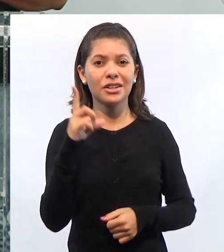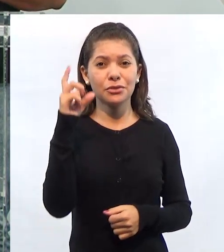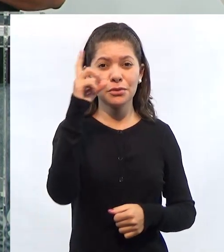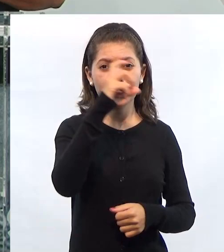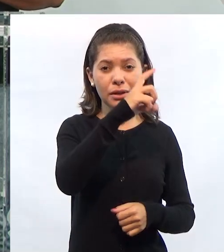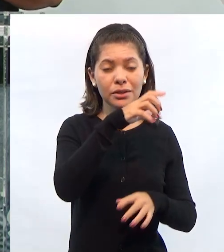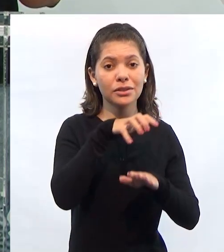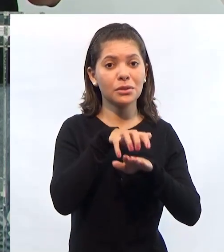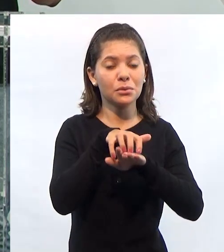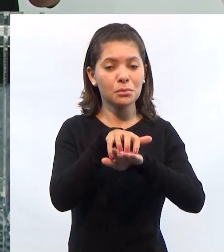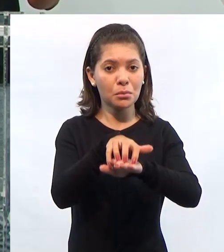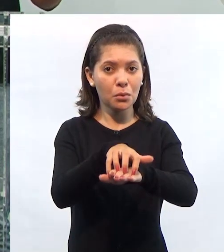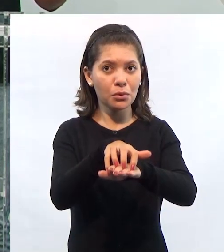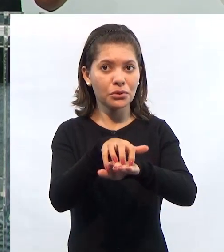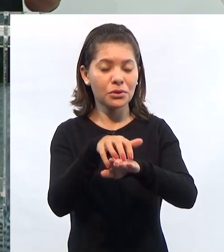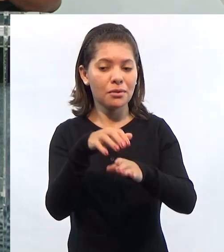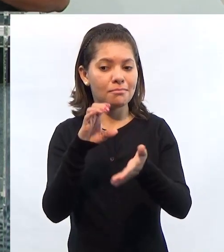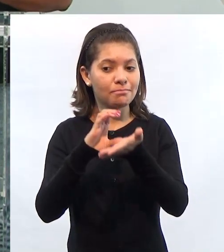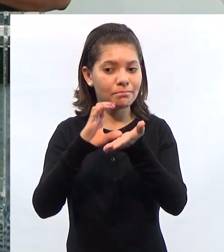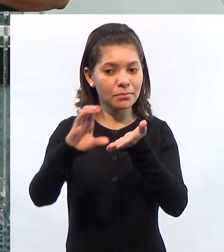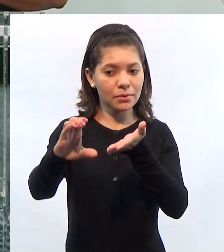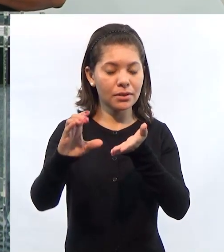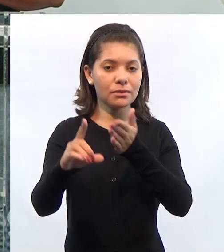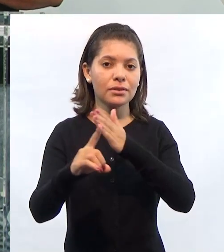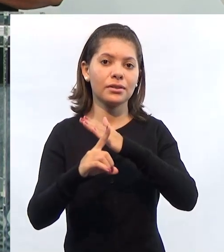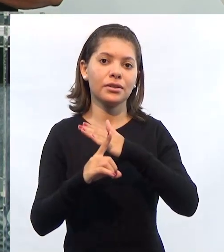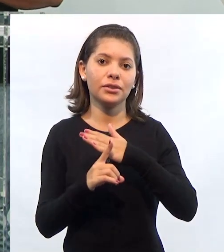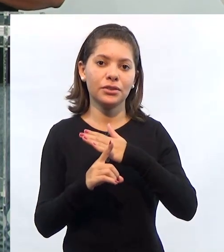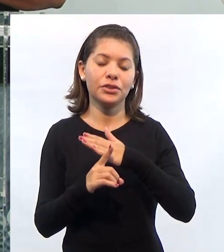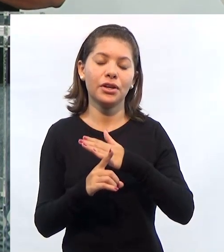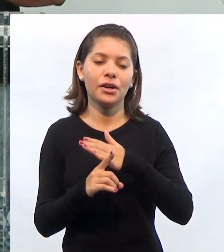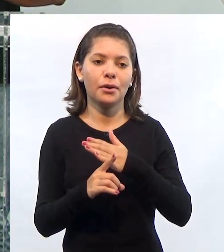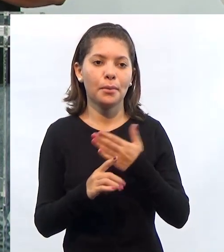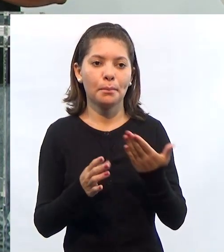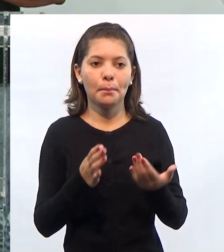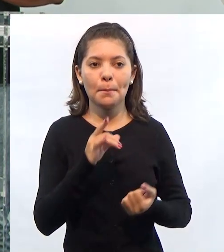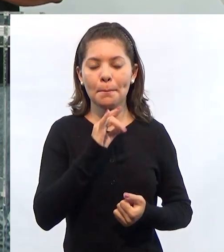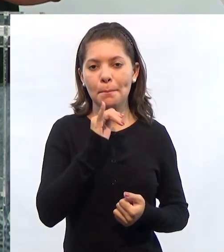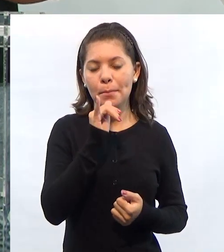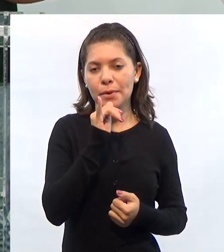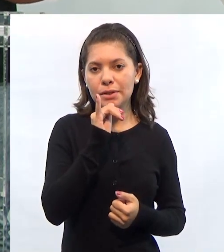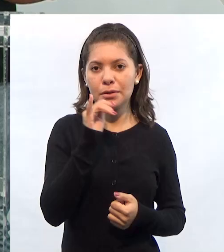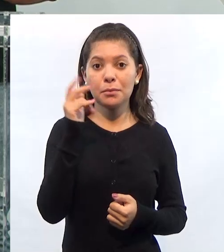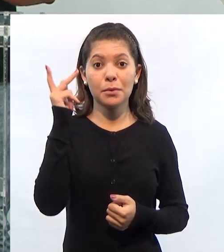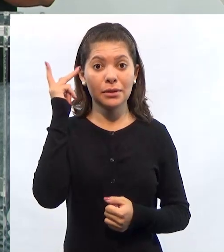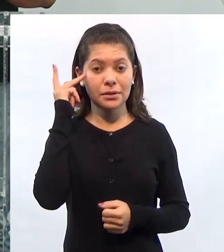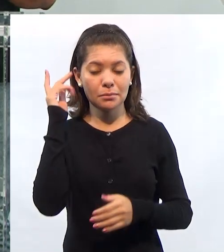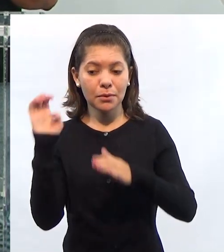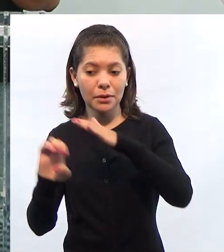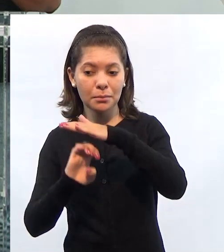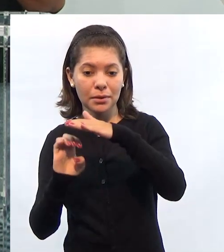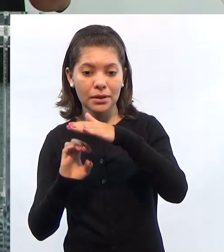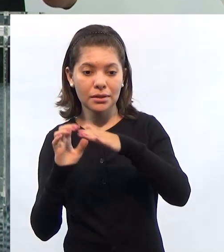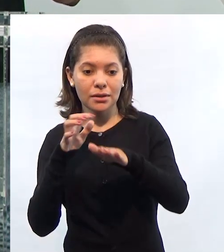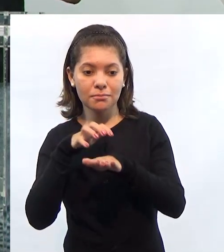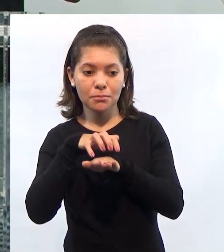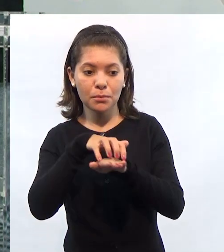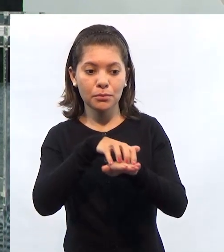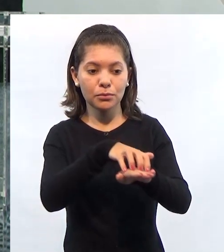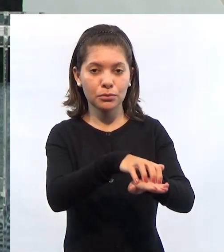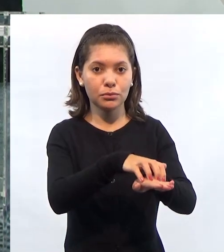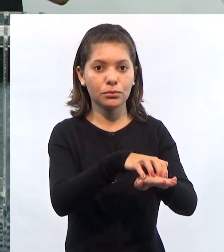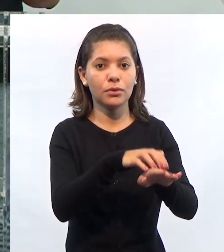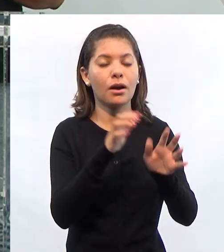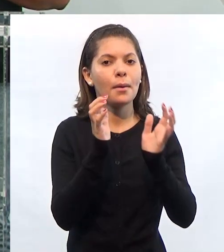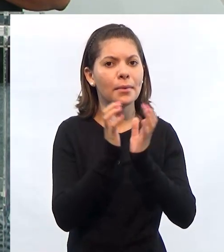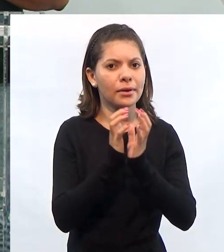dificuldade de transporte desses produtos para serem entregues ao cliente, por exemplo, uma empresa de São Paulo que transporta produtos